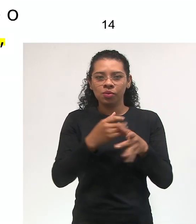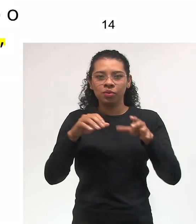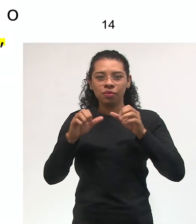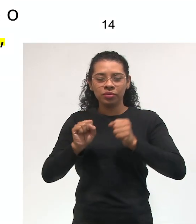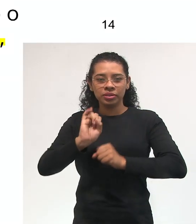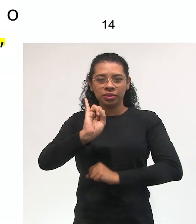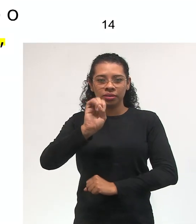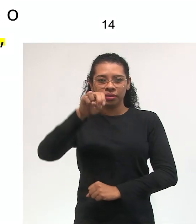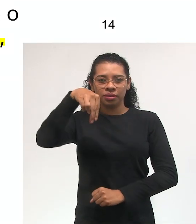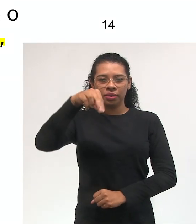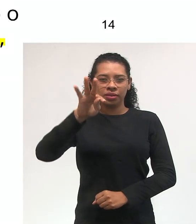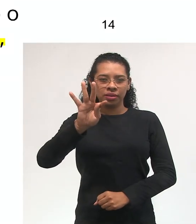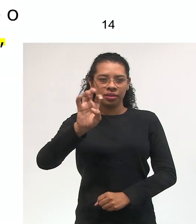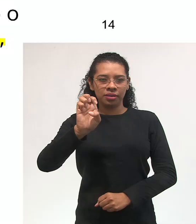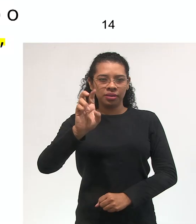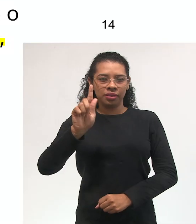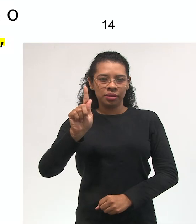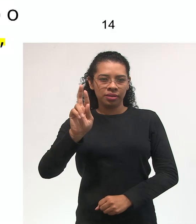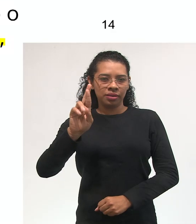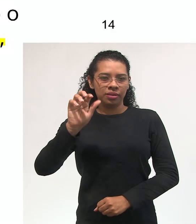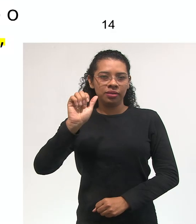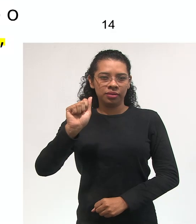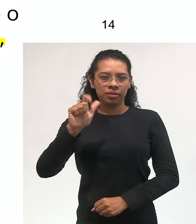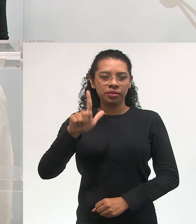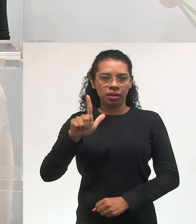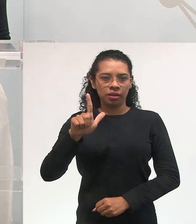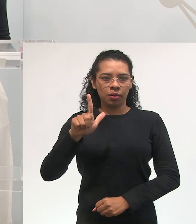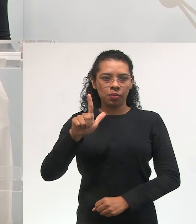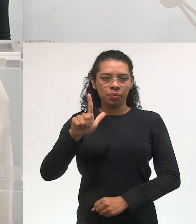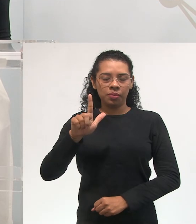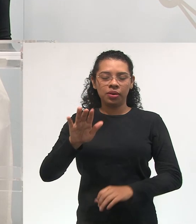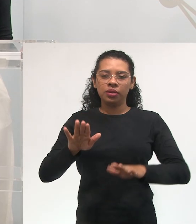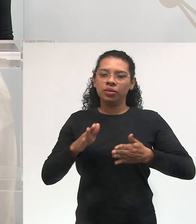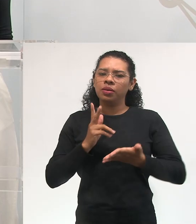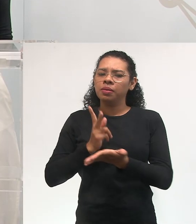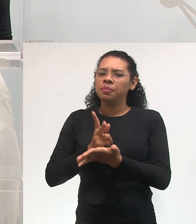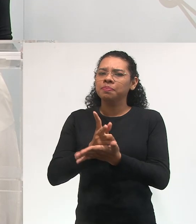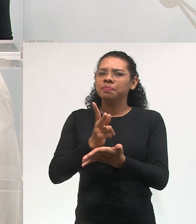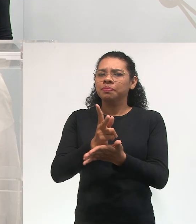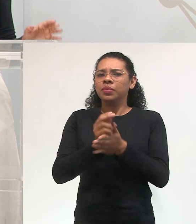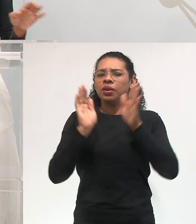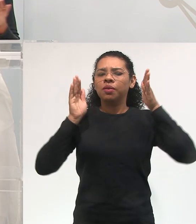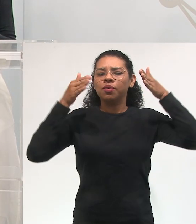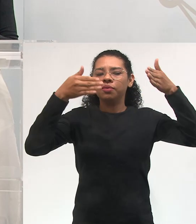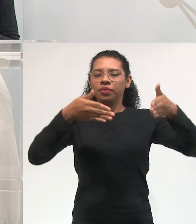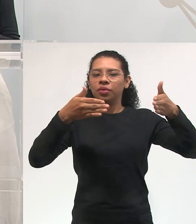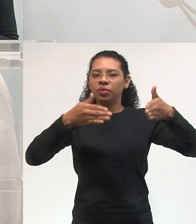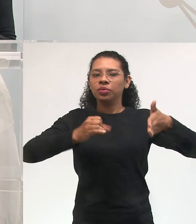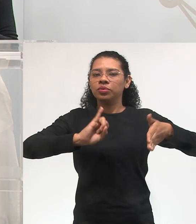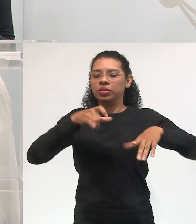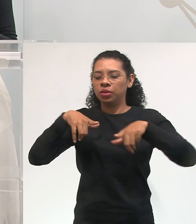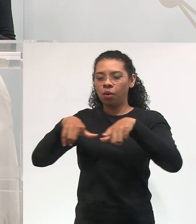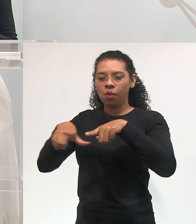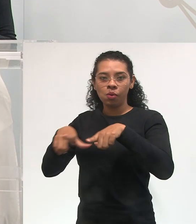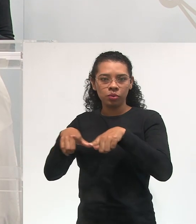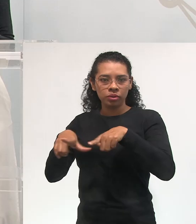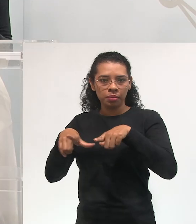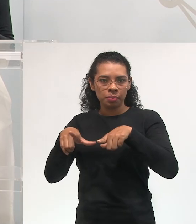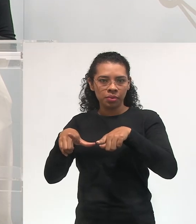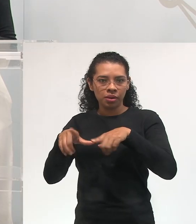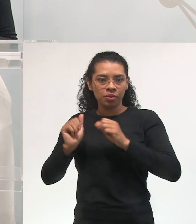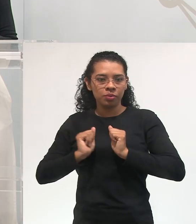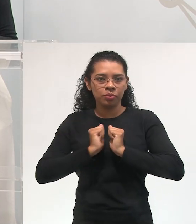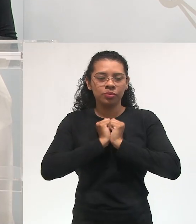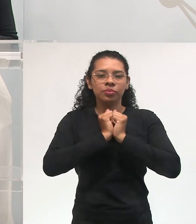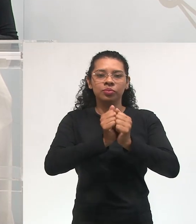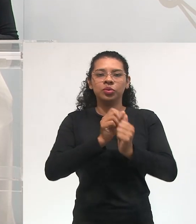veja bem, ele vai ser um grande defensor dessa possibilidade do trabalho, né, estar associado ao